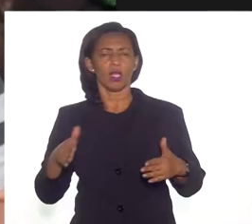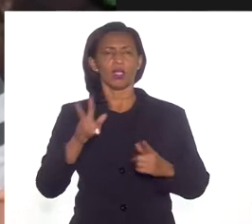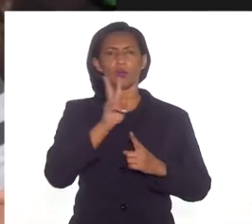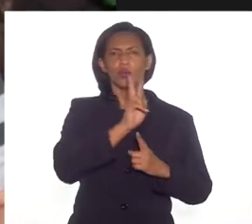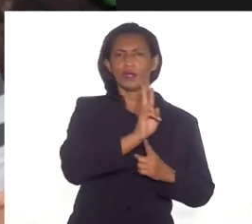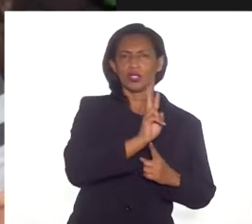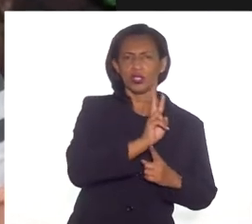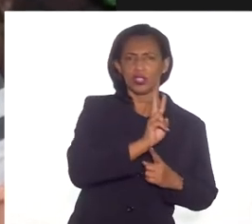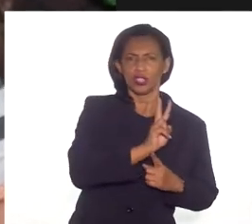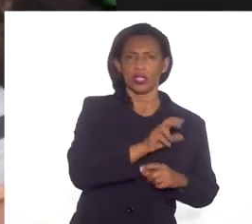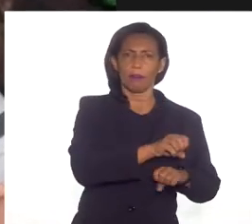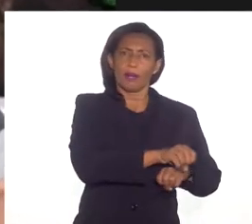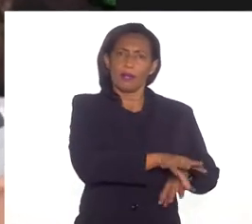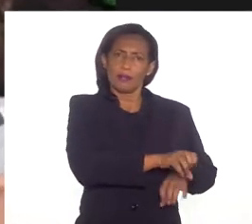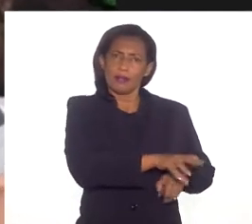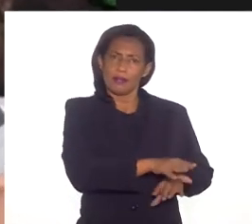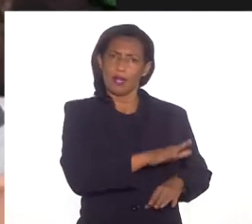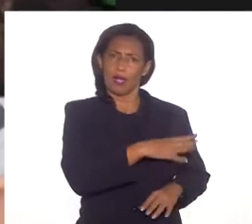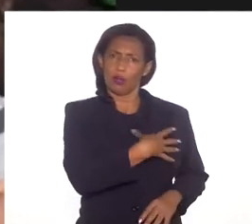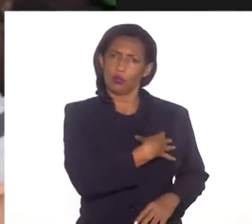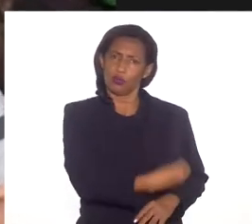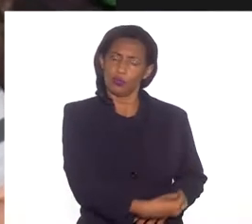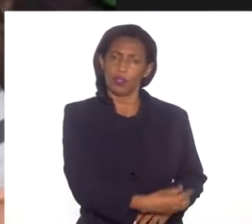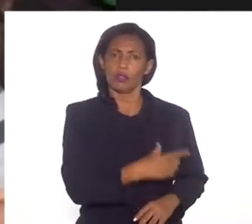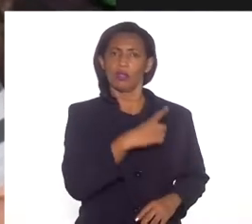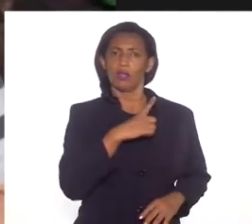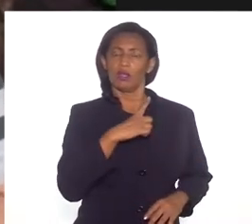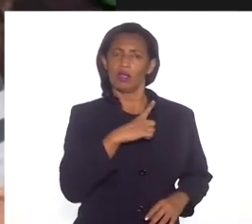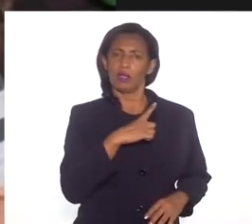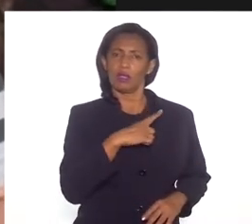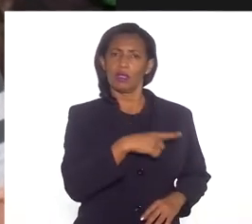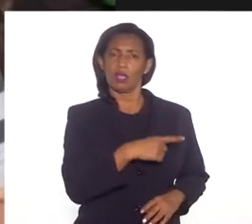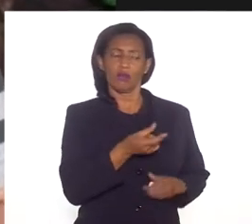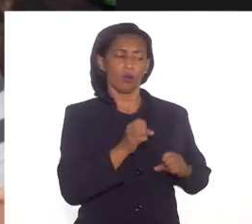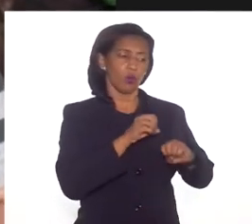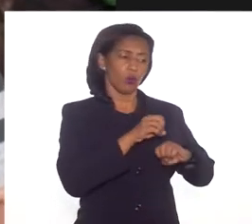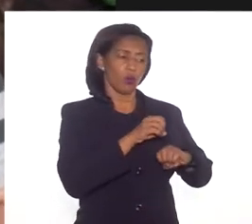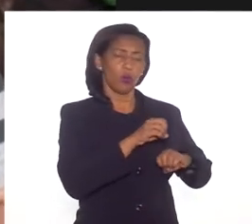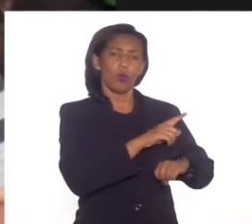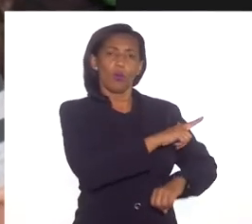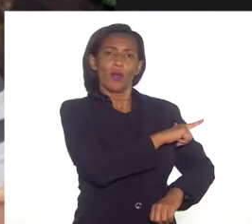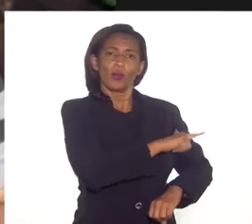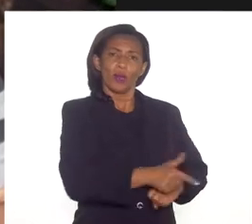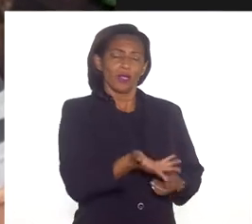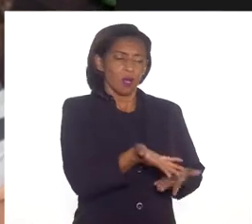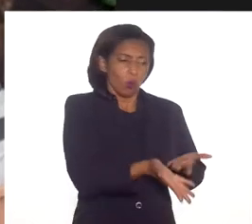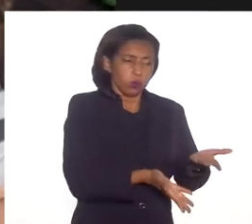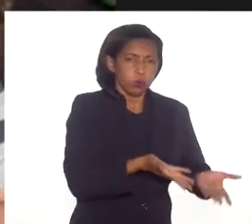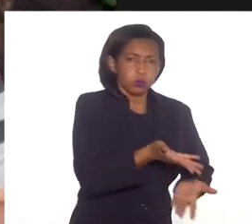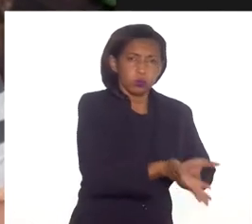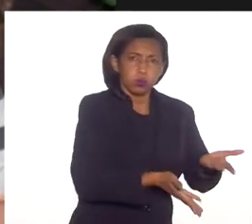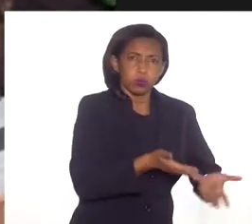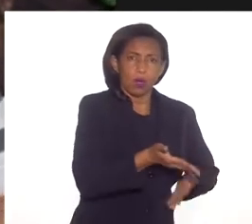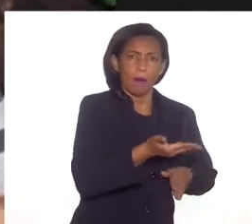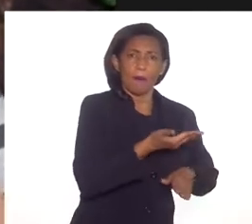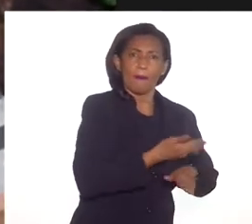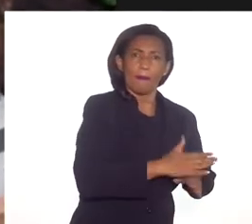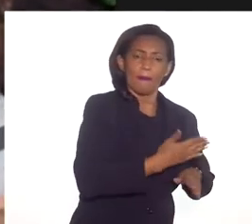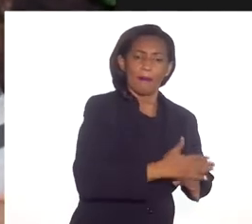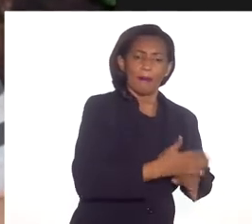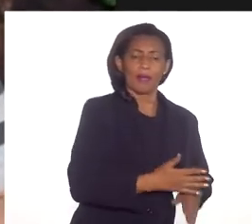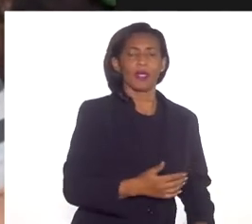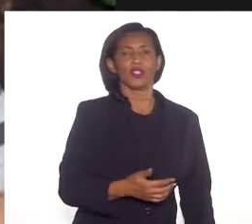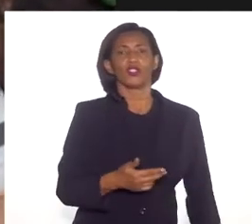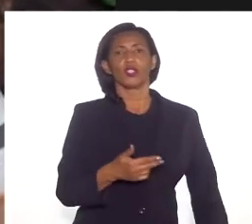os indígenas usam para educar suas crianças tem a ver com uma educação voltada para a prática, para as coisas que